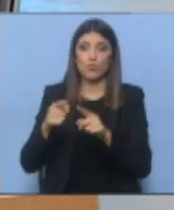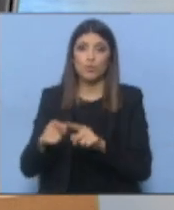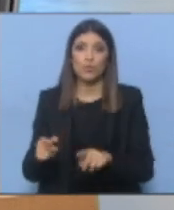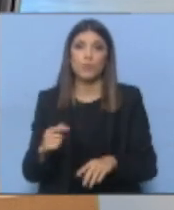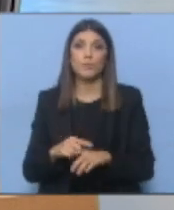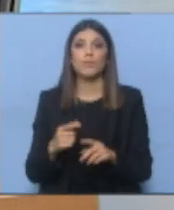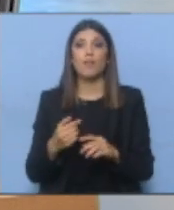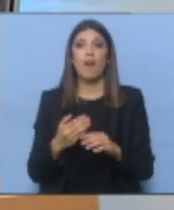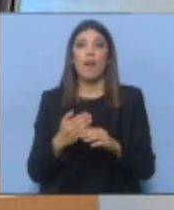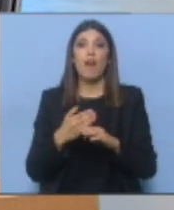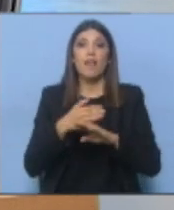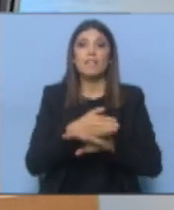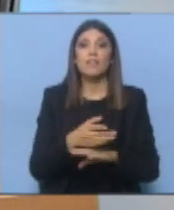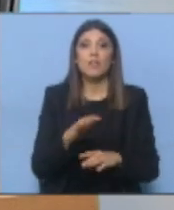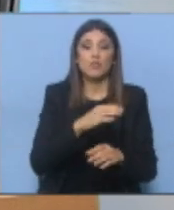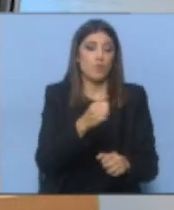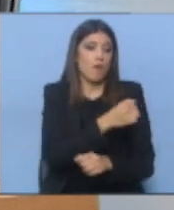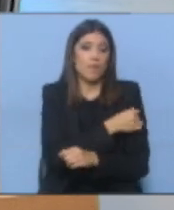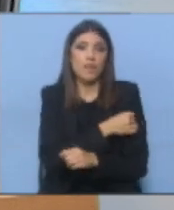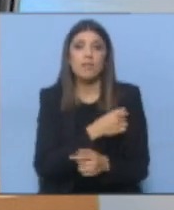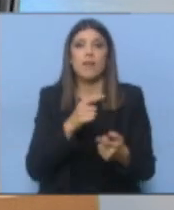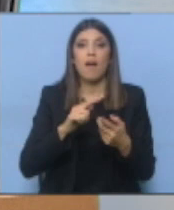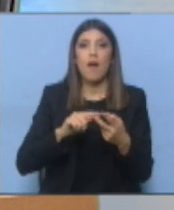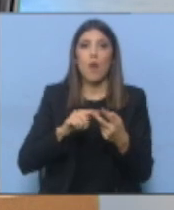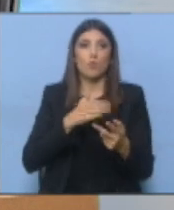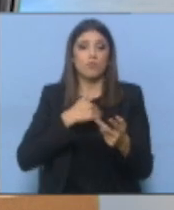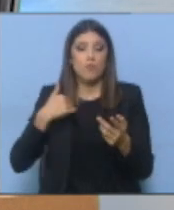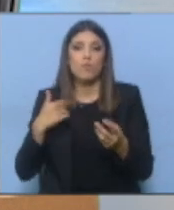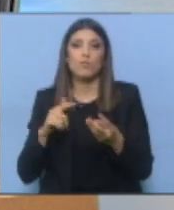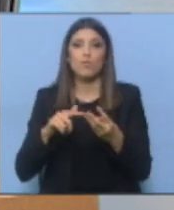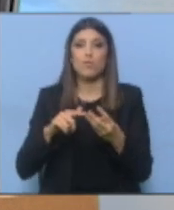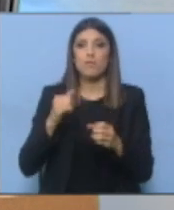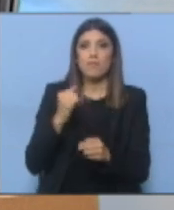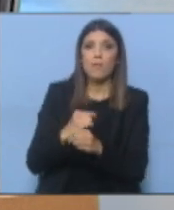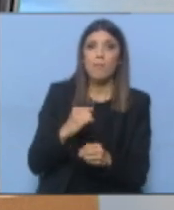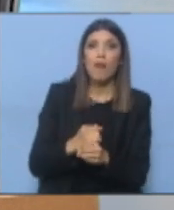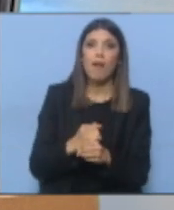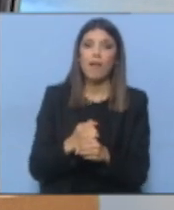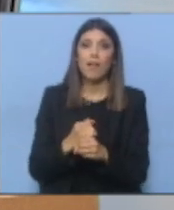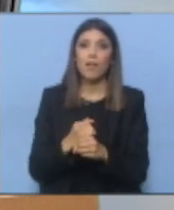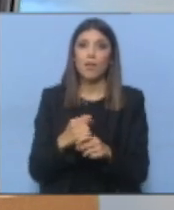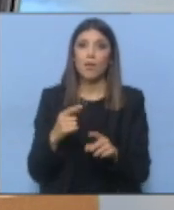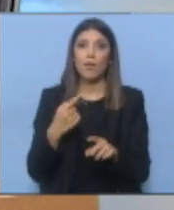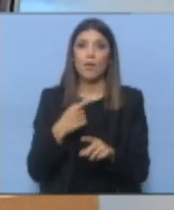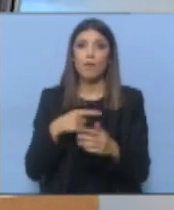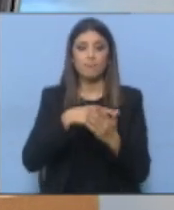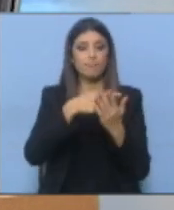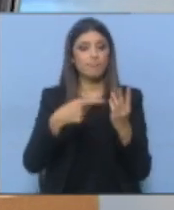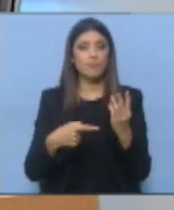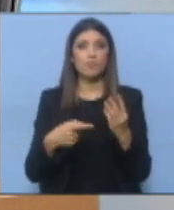a habitação, a saúde, o trabalho, o emprego, e, portanto, são aspectos básicos